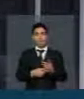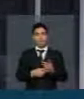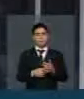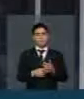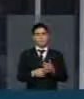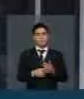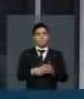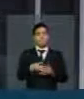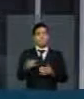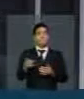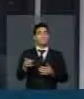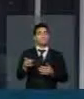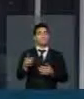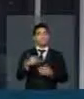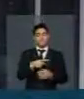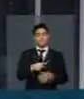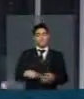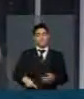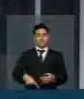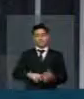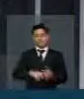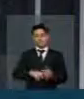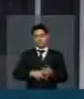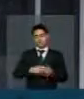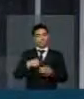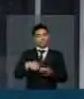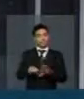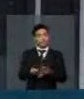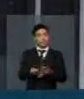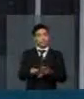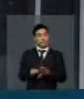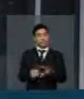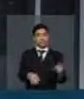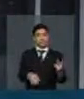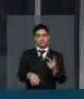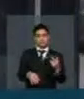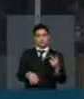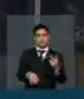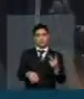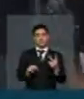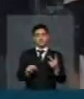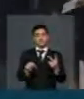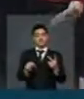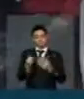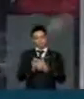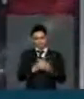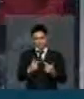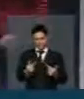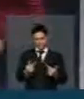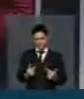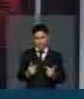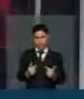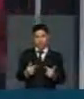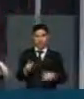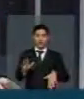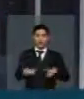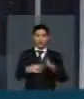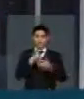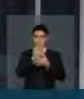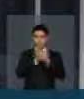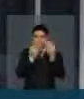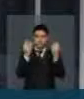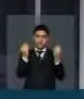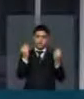ele era lá presidente de sindicato e eu também, nessa militância maluca que a gente às vezes esquece,